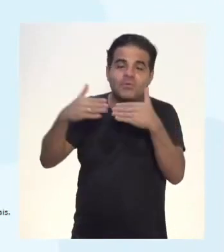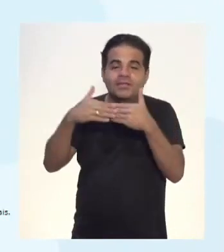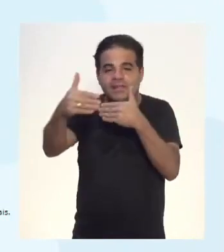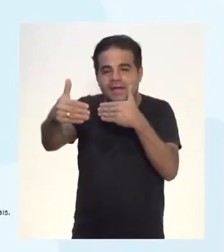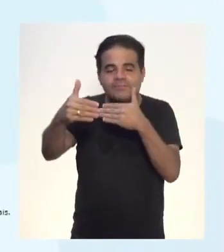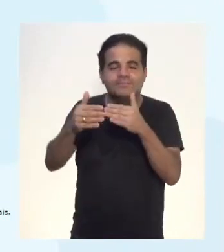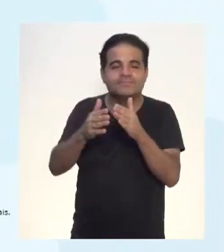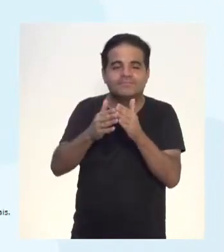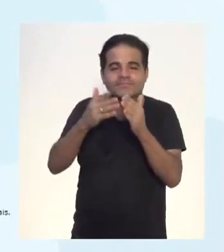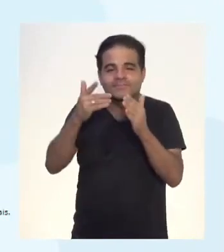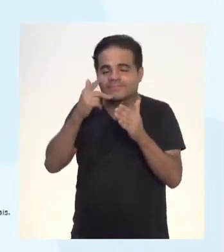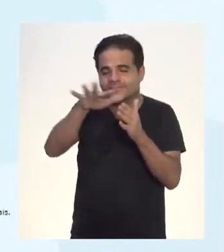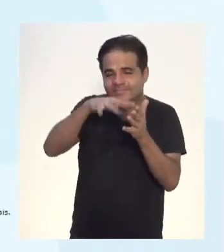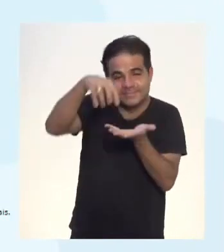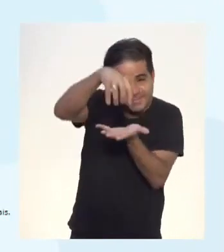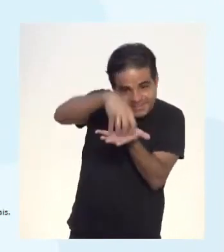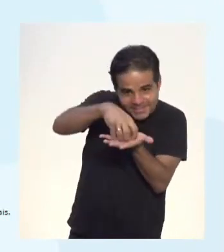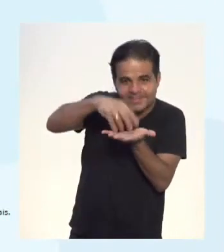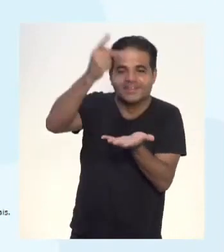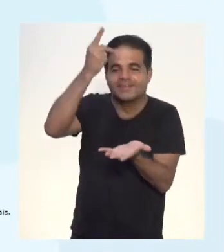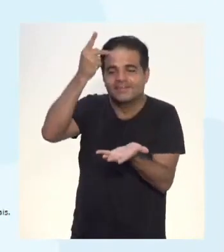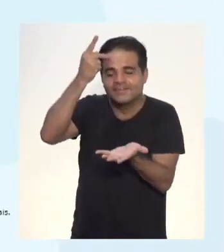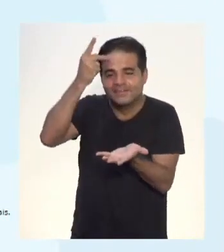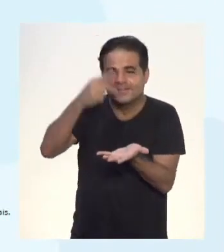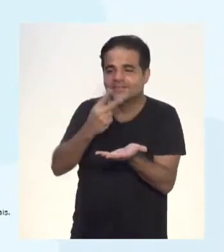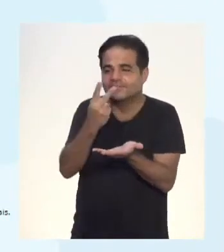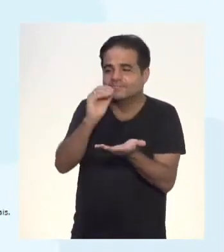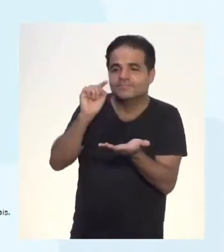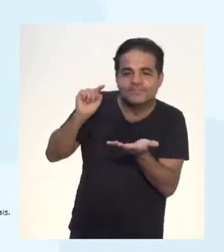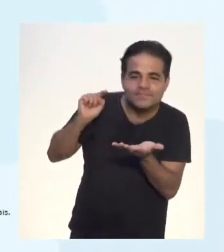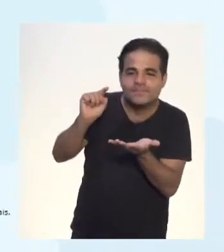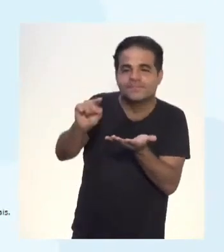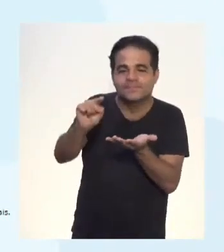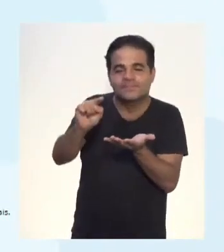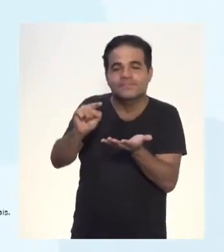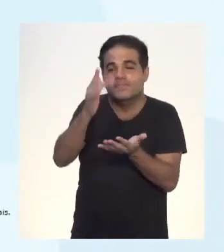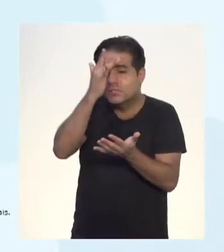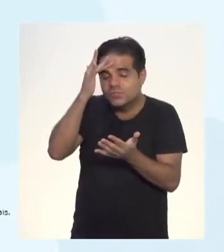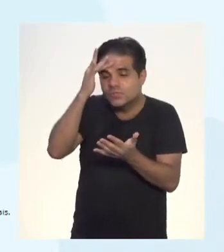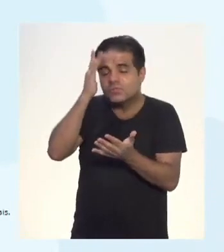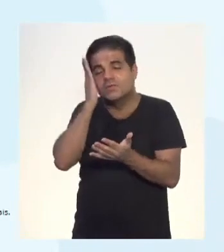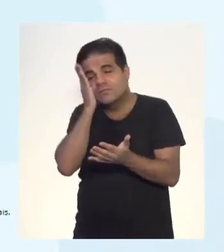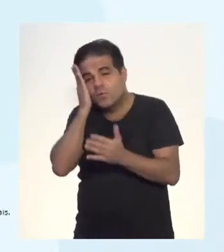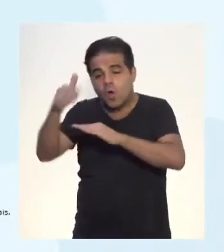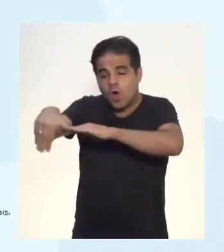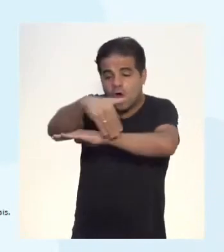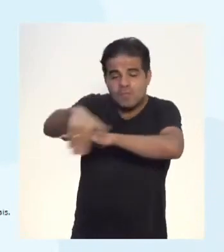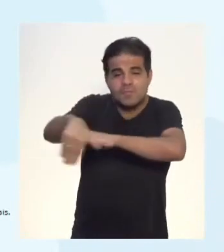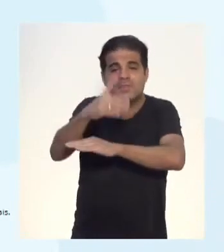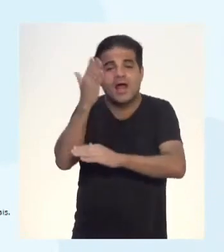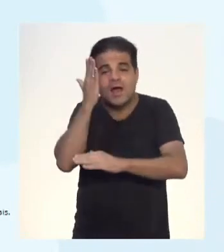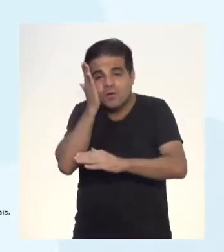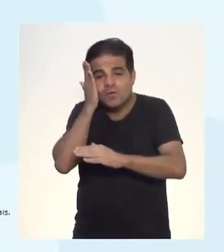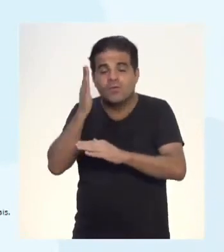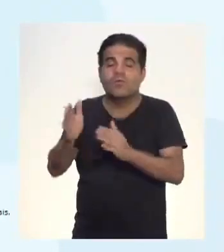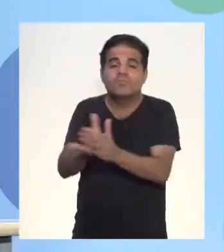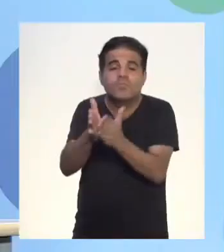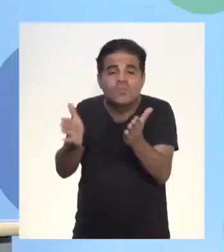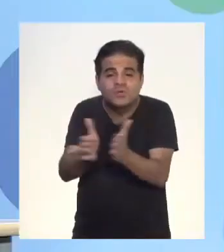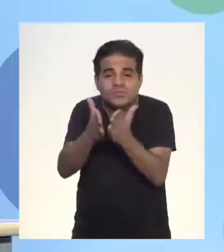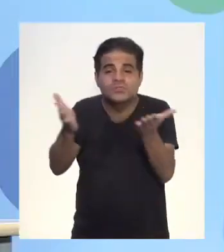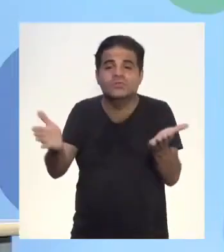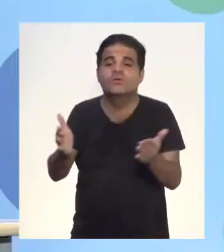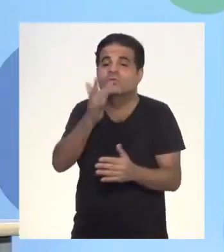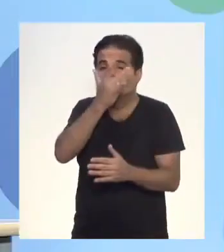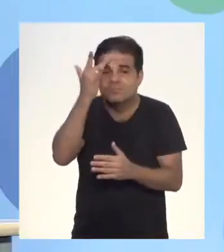na cidade, no centro de São Paulo, 20 mil pessoas que moram na rua. Né, que não é morador, é